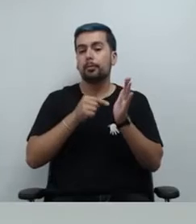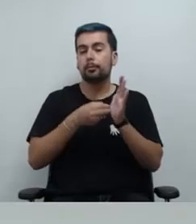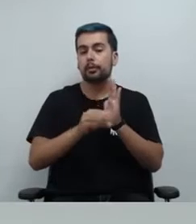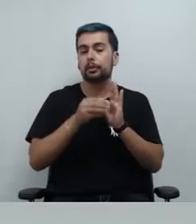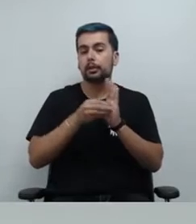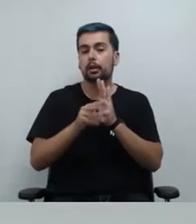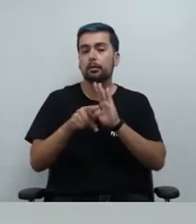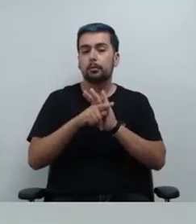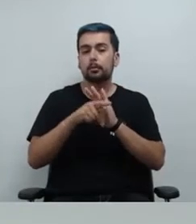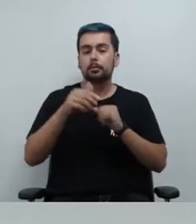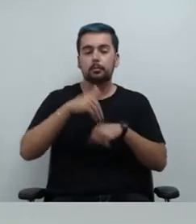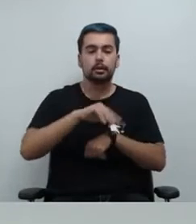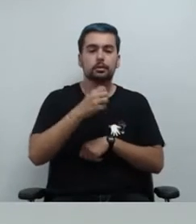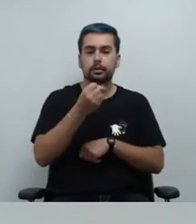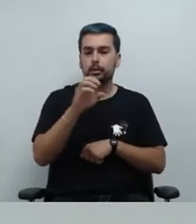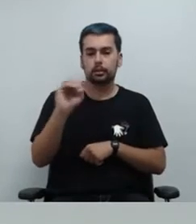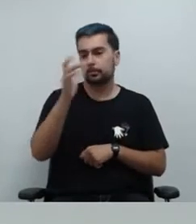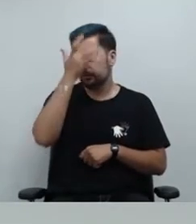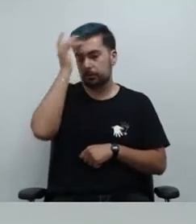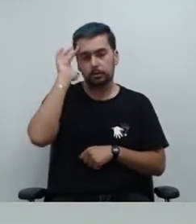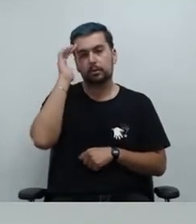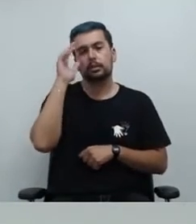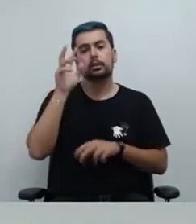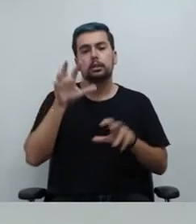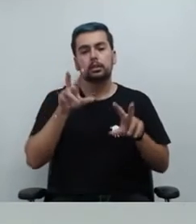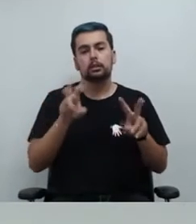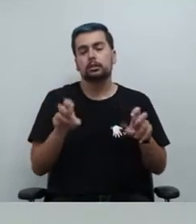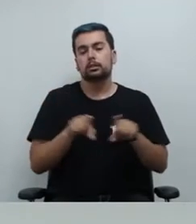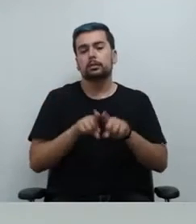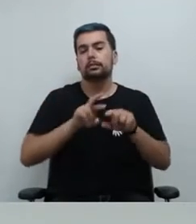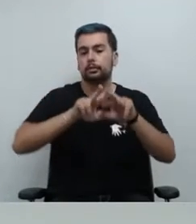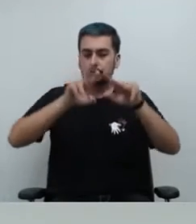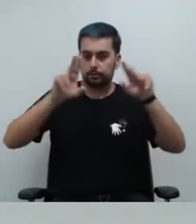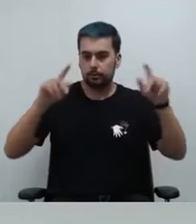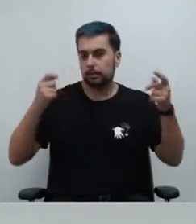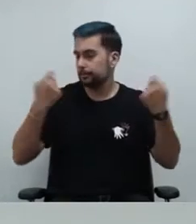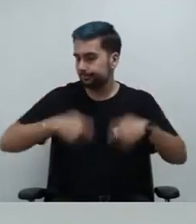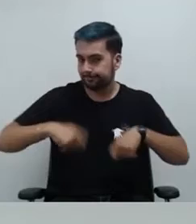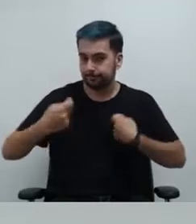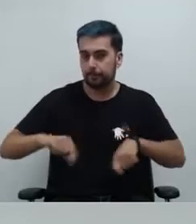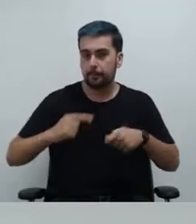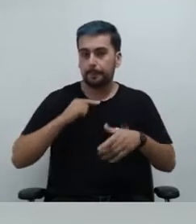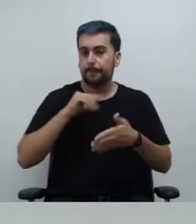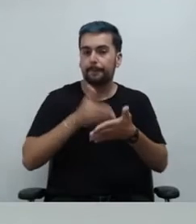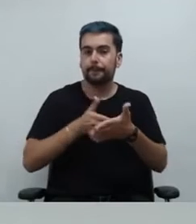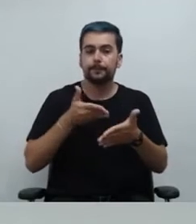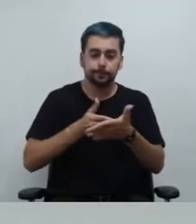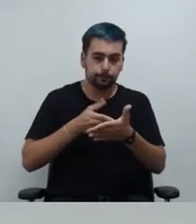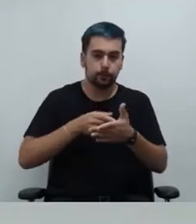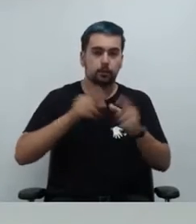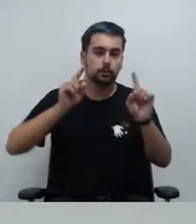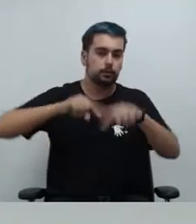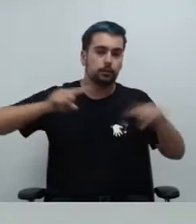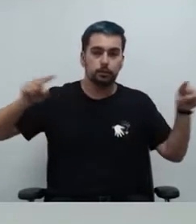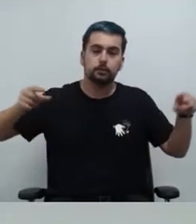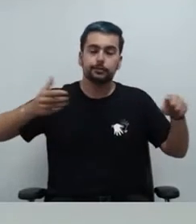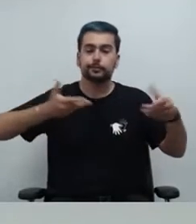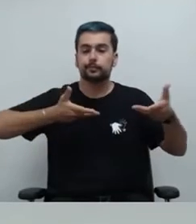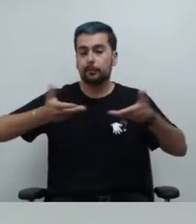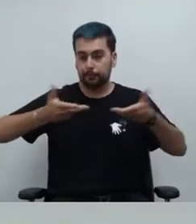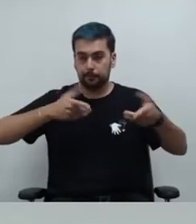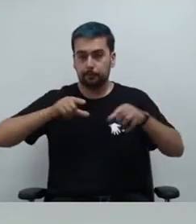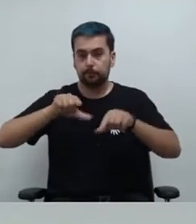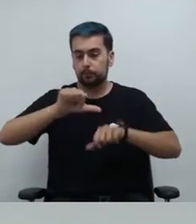no estado de São Paulo, e a intensificação de uma série de vulnerabilidades que impõem, né, vulnerabilidades interseccionais